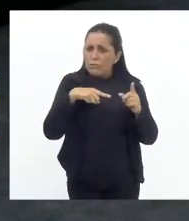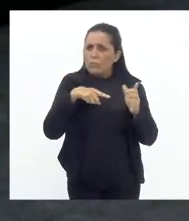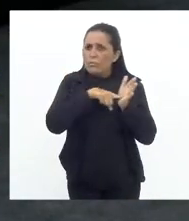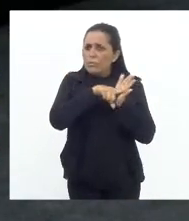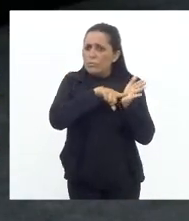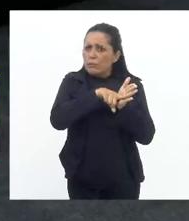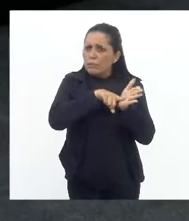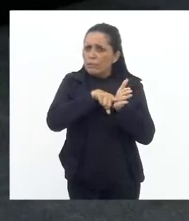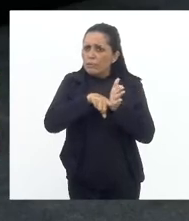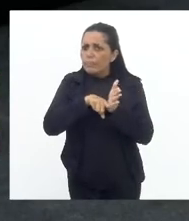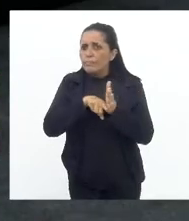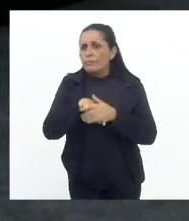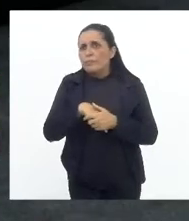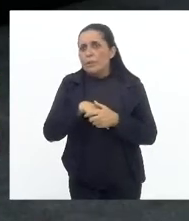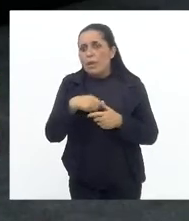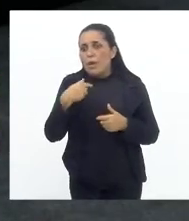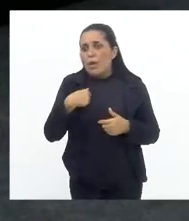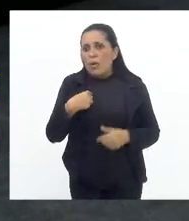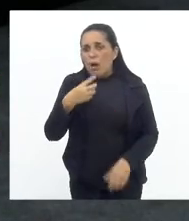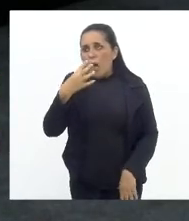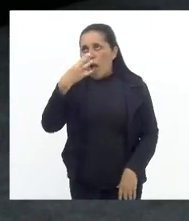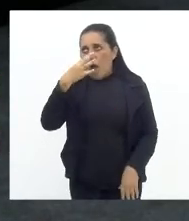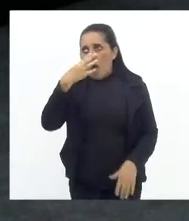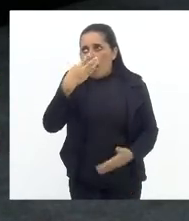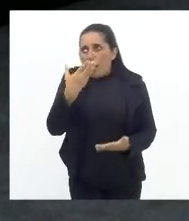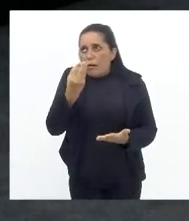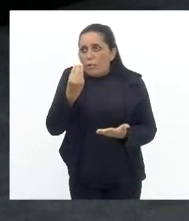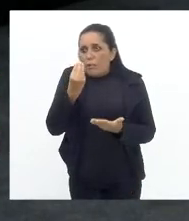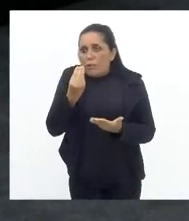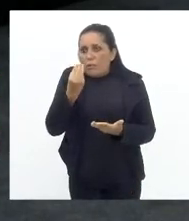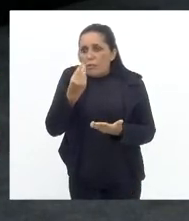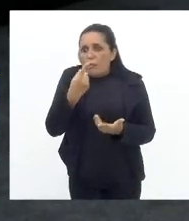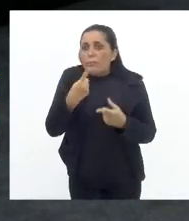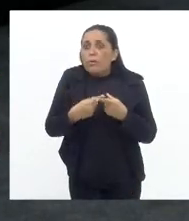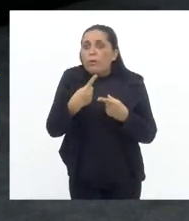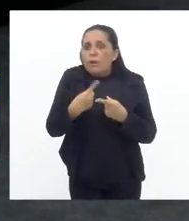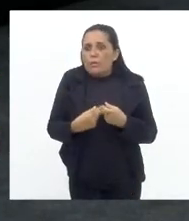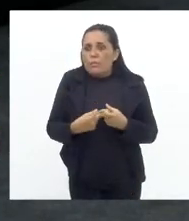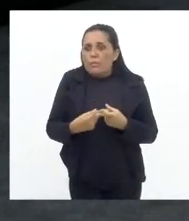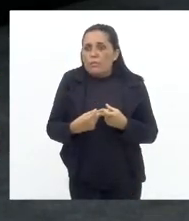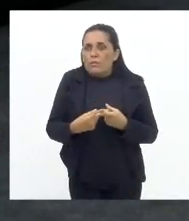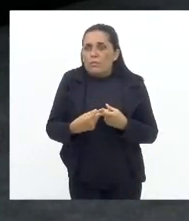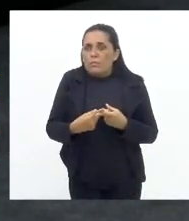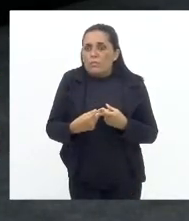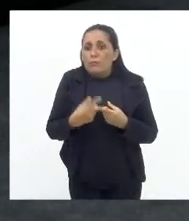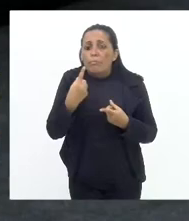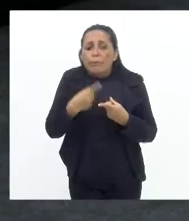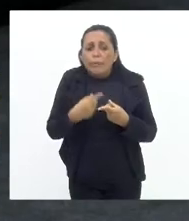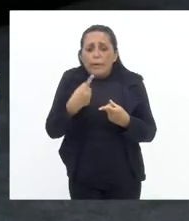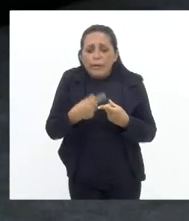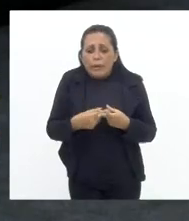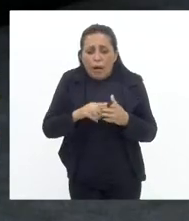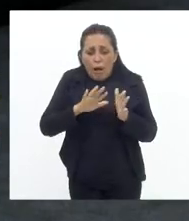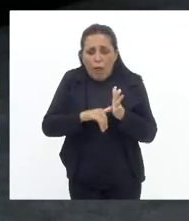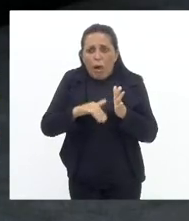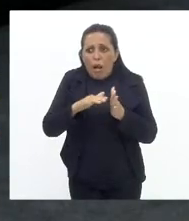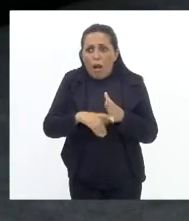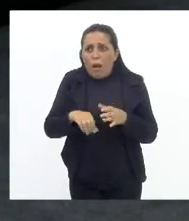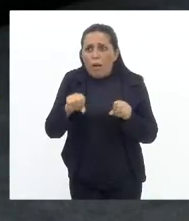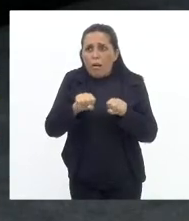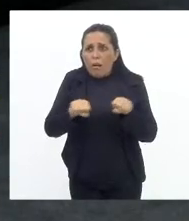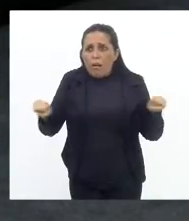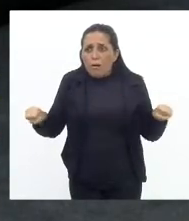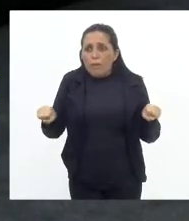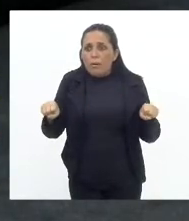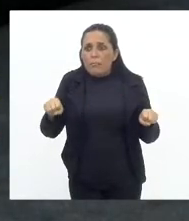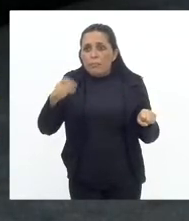eu eu fico pasmo porque só se furta algo quando tem